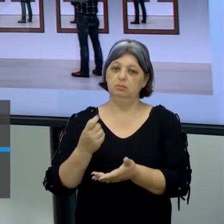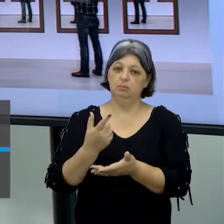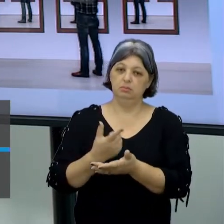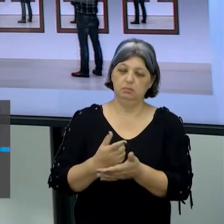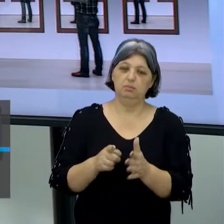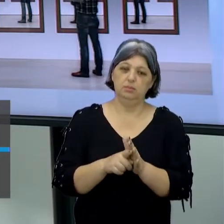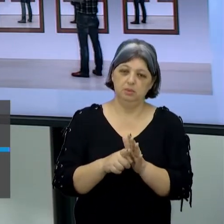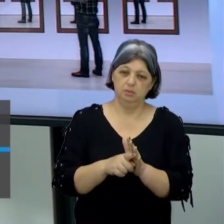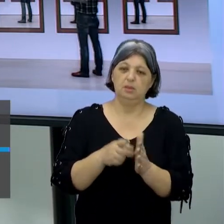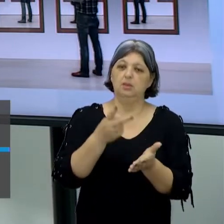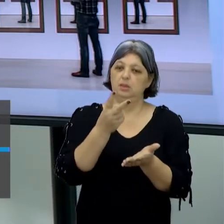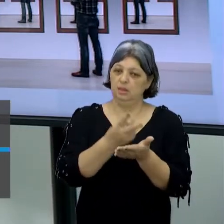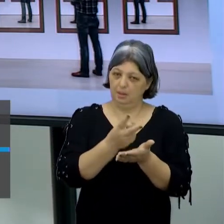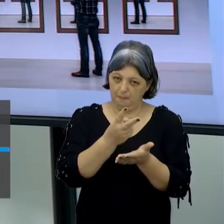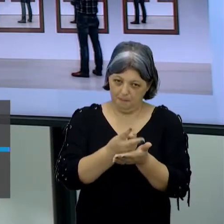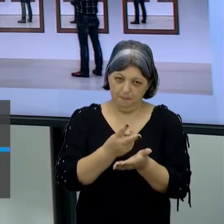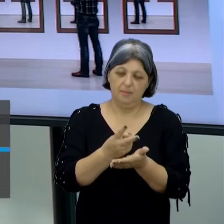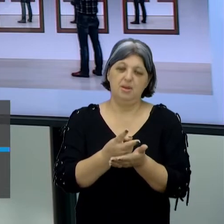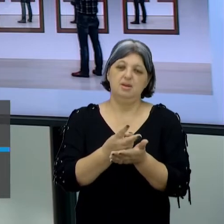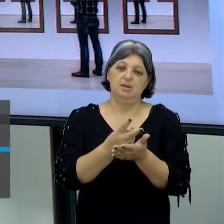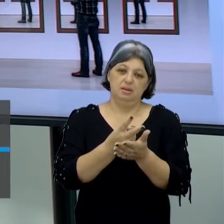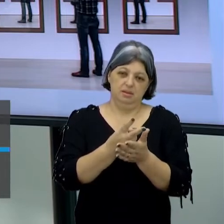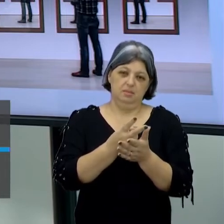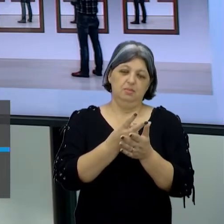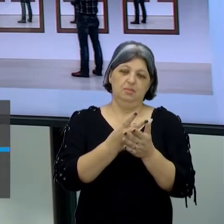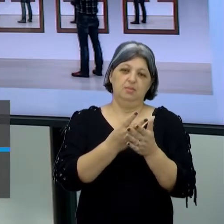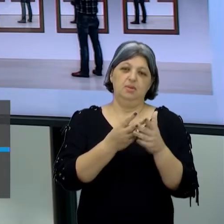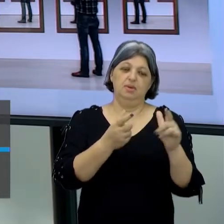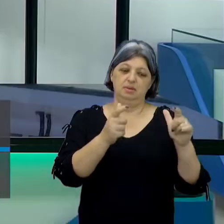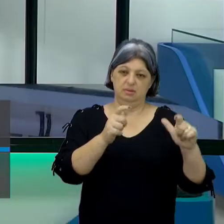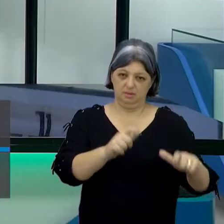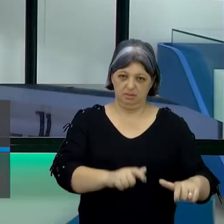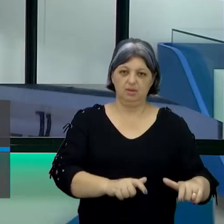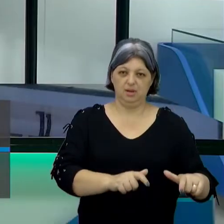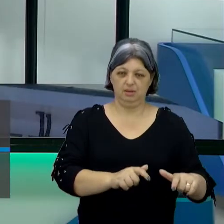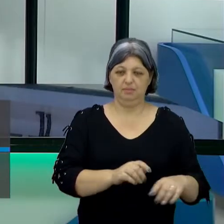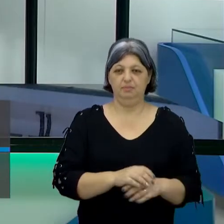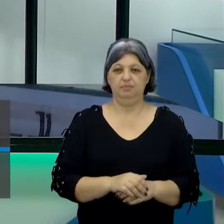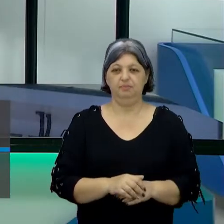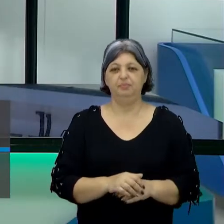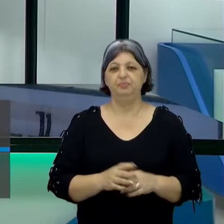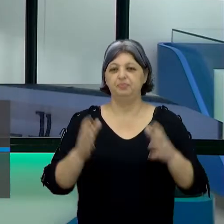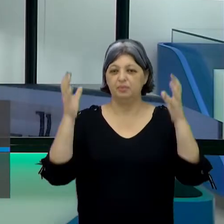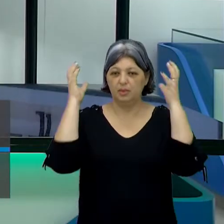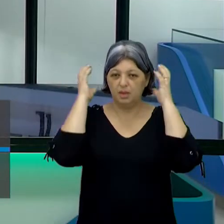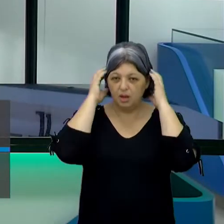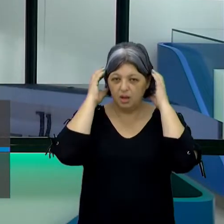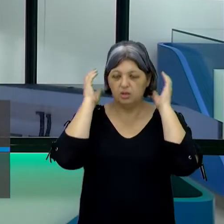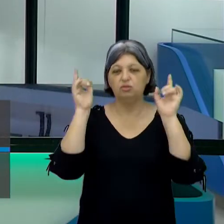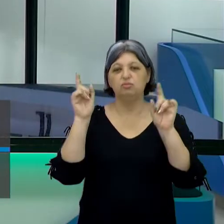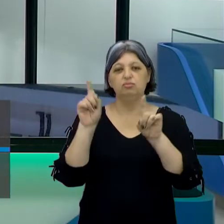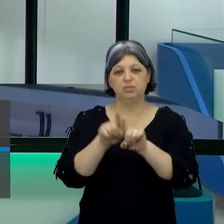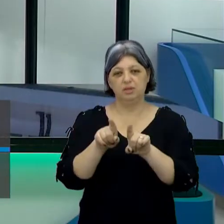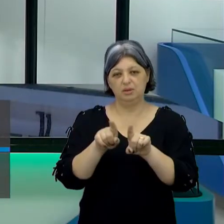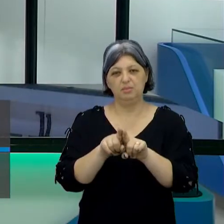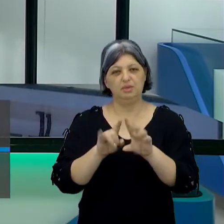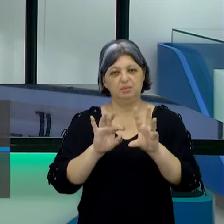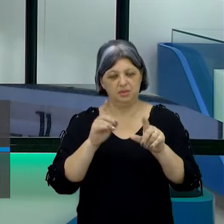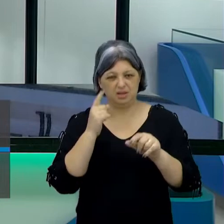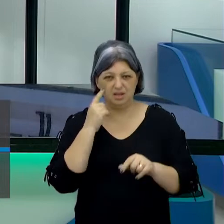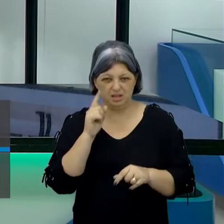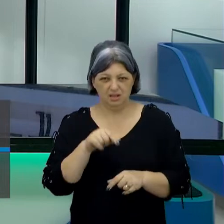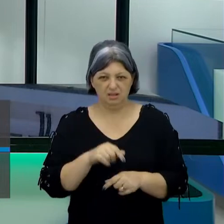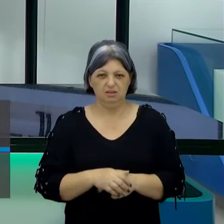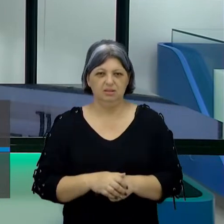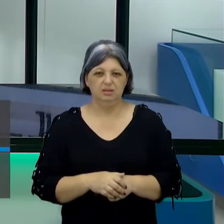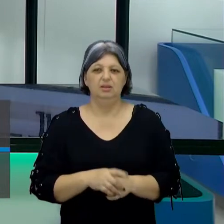O jornal C compra notícias dessa mesma agência. A rádio compra notícias dessa mesma agência. Quando você dá o Google, as manchetes são todas iguais, é isso? É uma